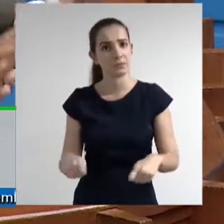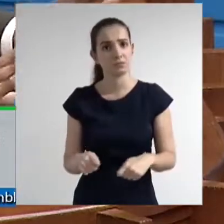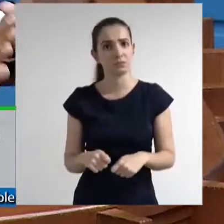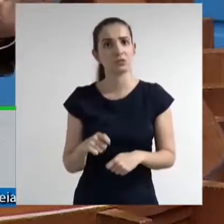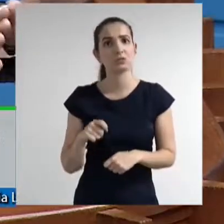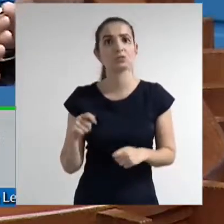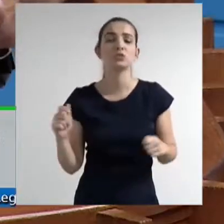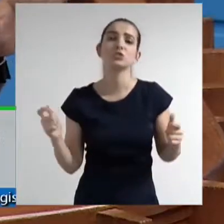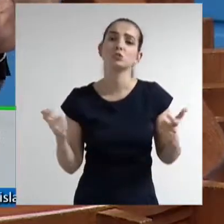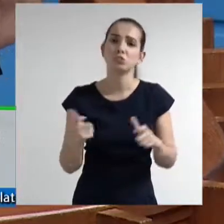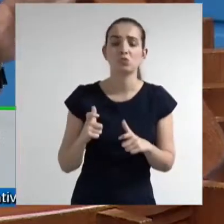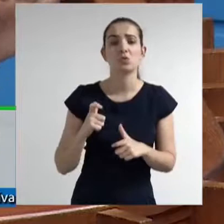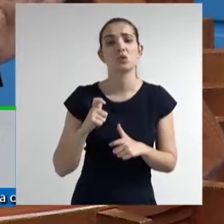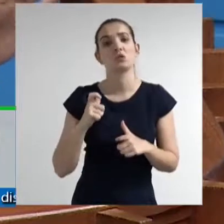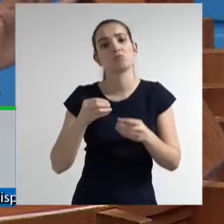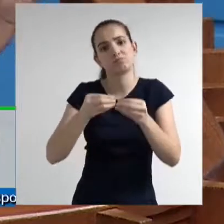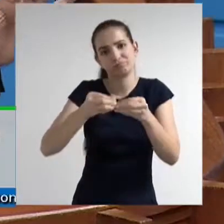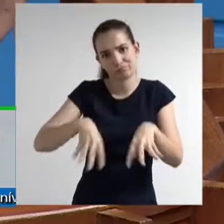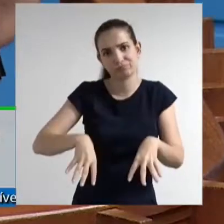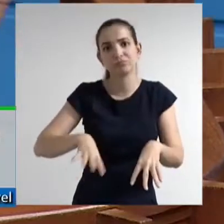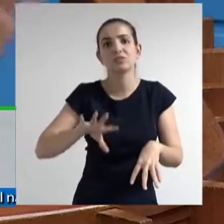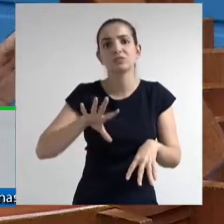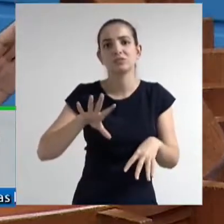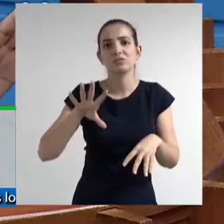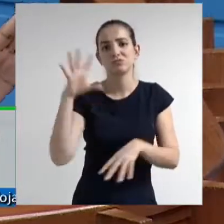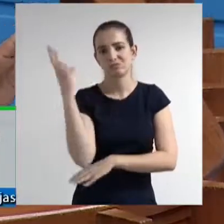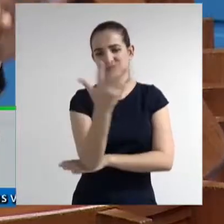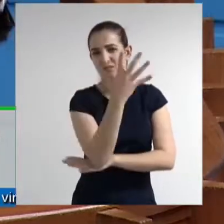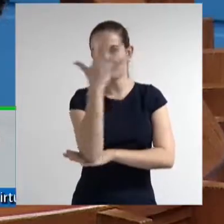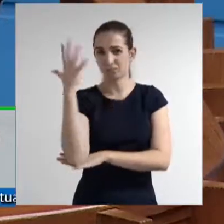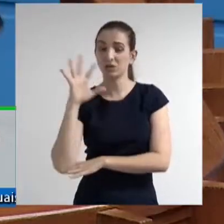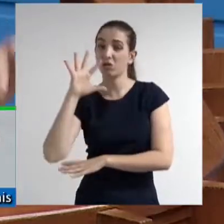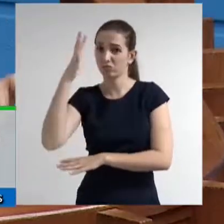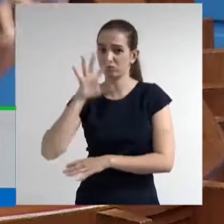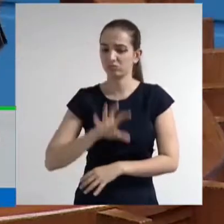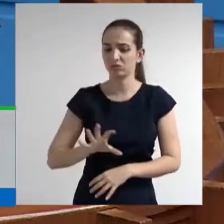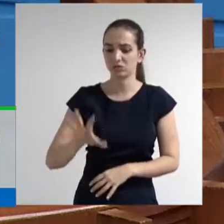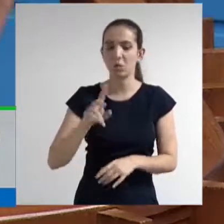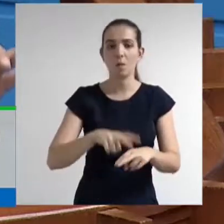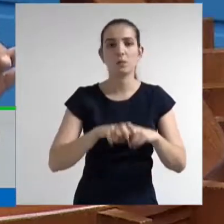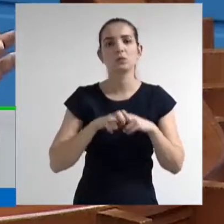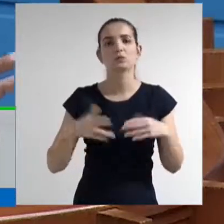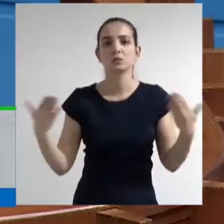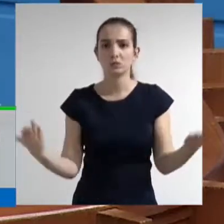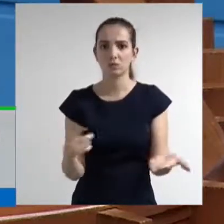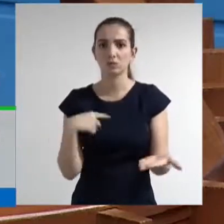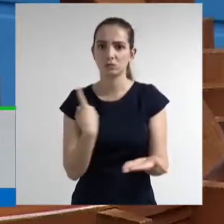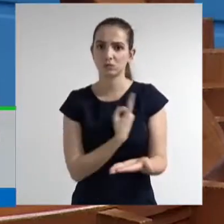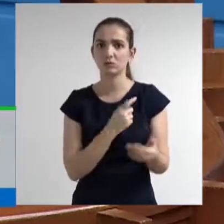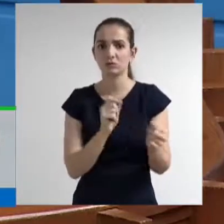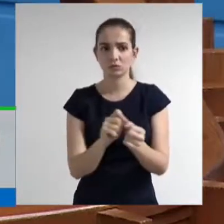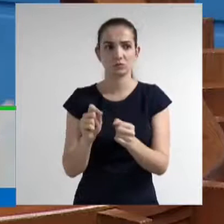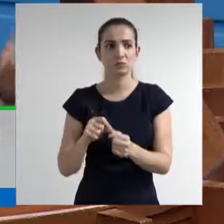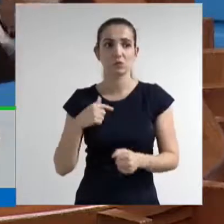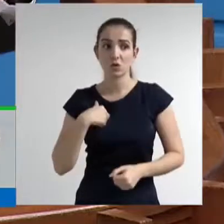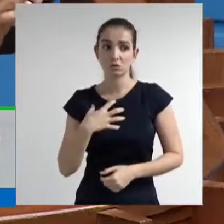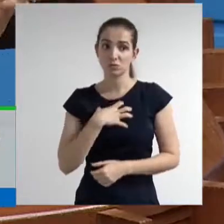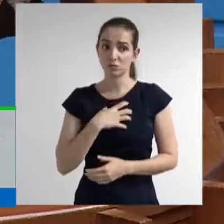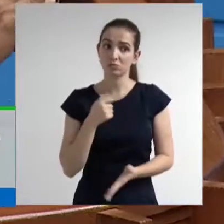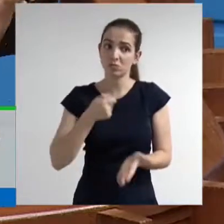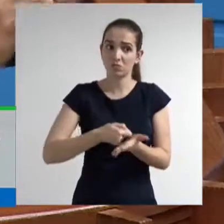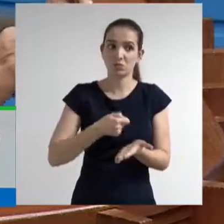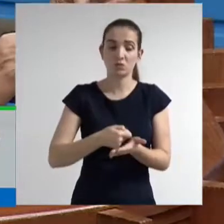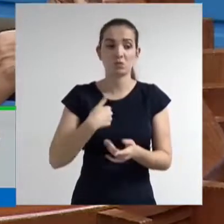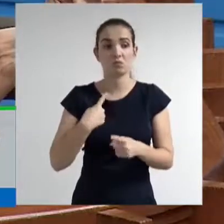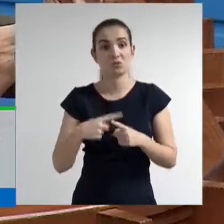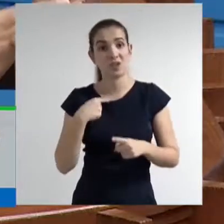ter amenizado os prejuízos ambientais, principalmente, que tiveram nessa região. É por conta disso que nós estamos fazendo, e eu me sinto na obrigação, porque